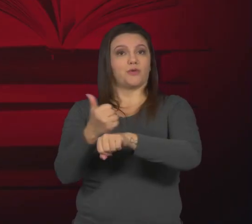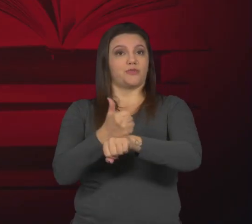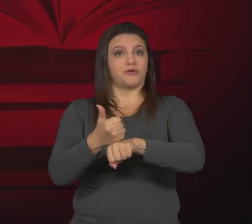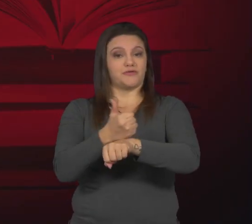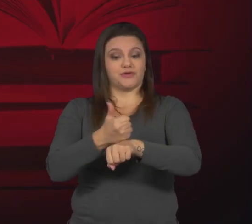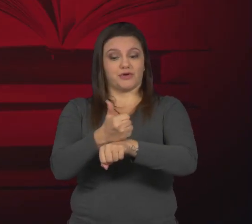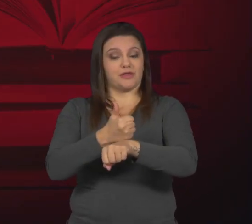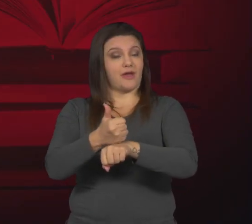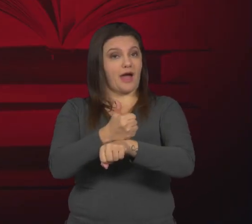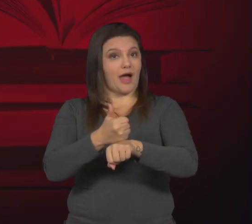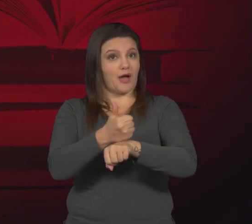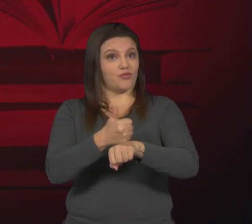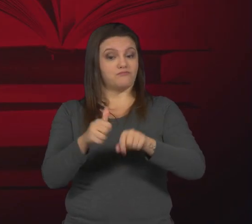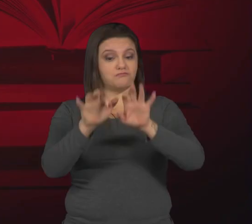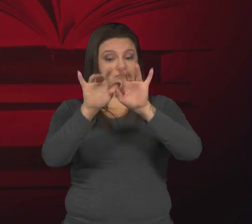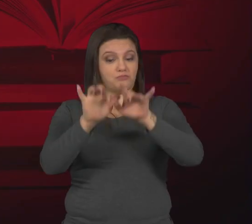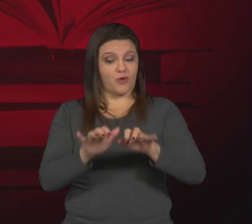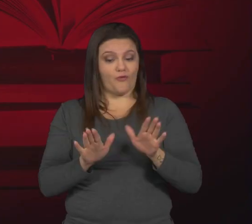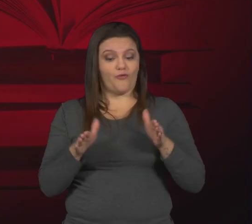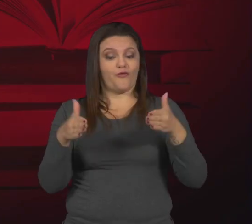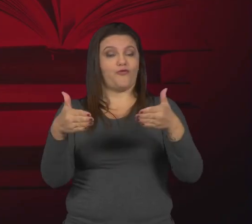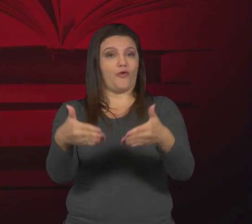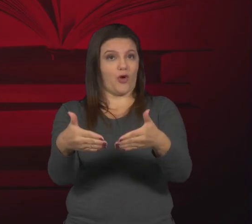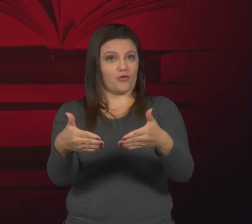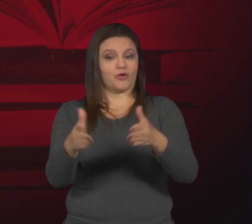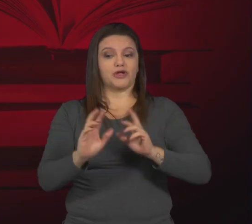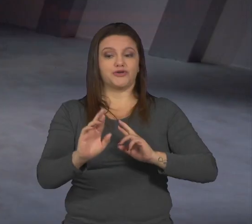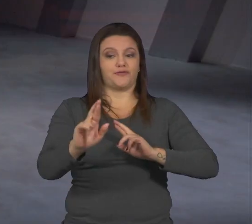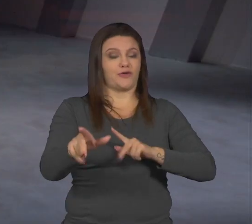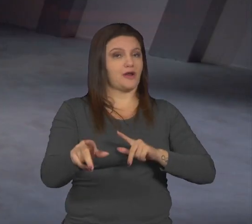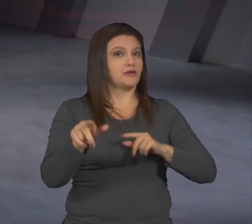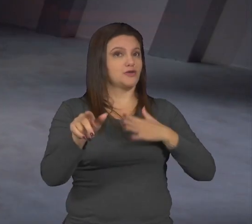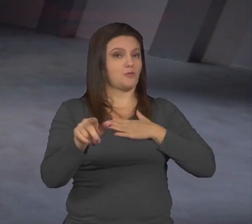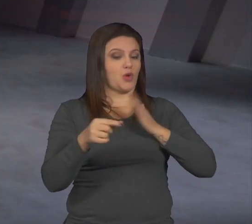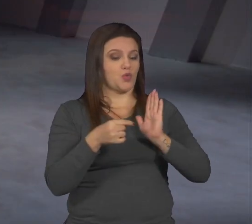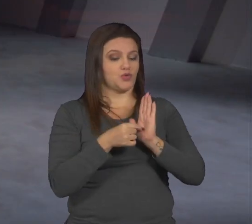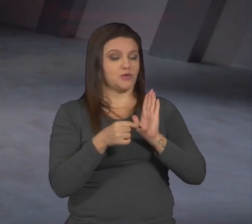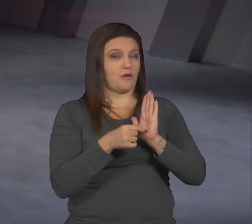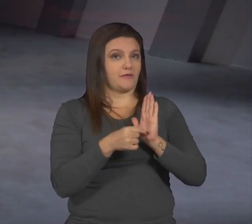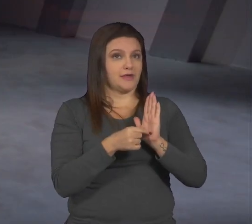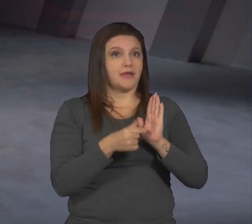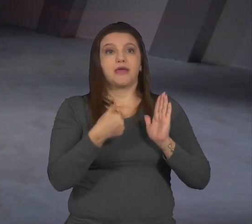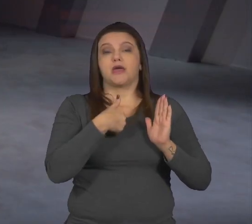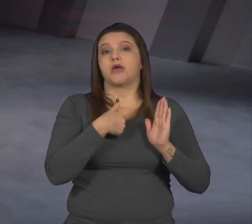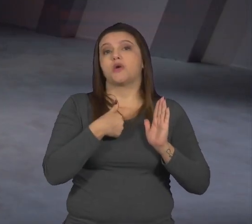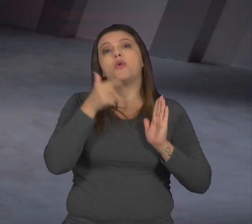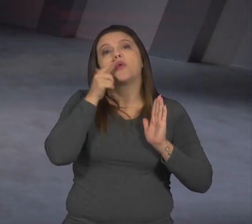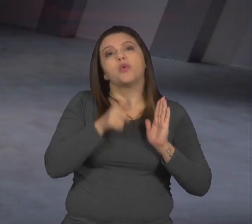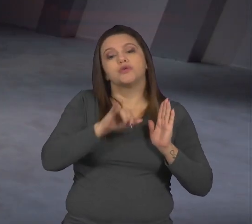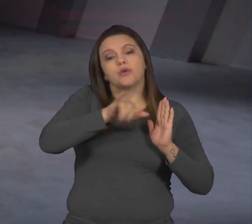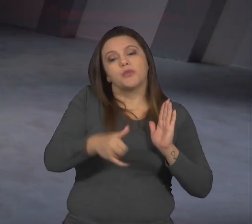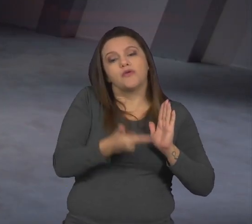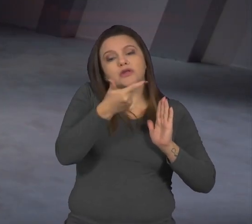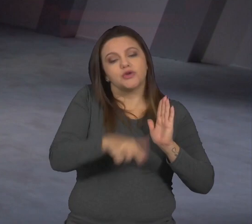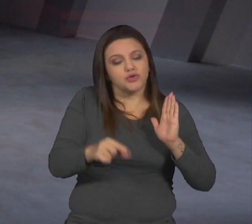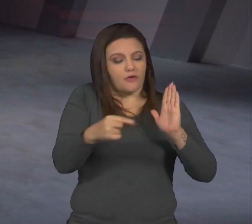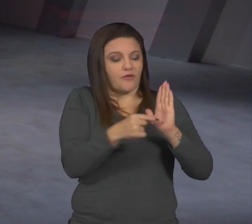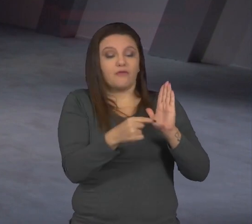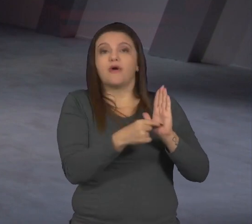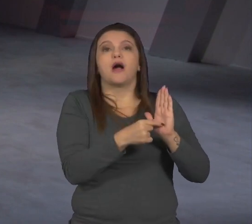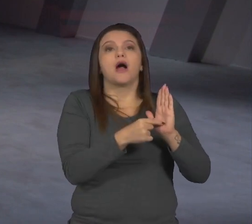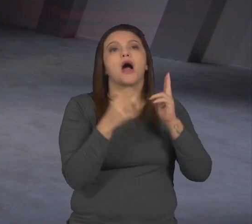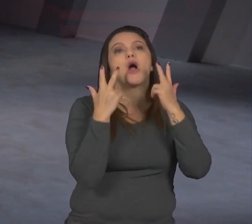para aquilo que é realmente diferente do meu software, porque o que eu normalmente consigo reusar? Aquilo que é mais comum entre